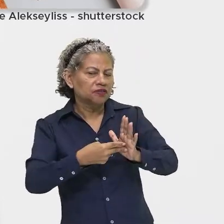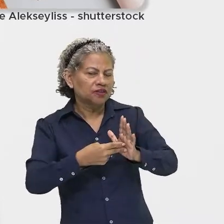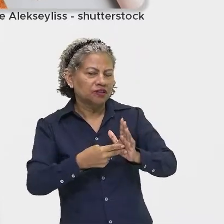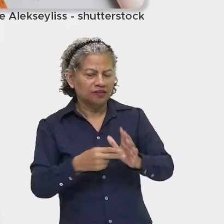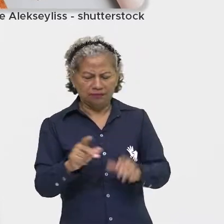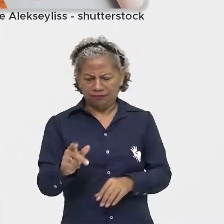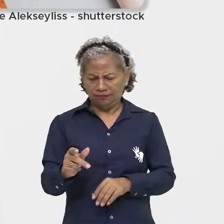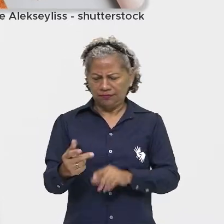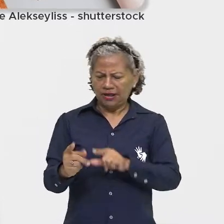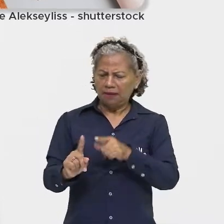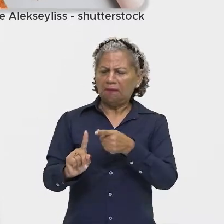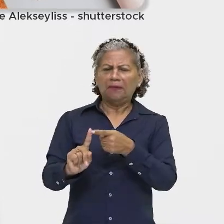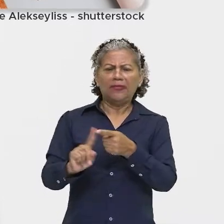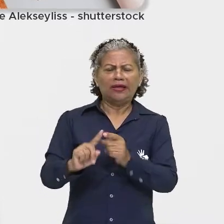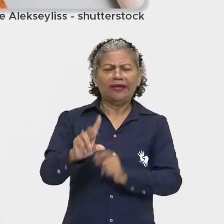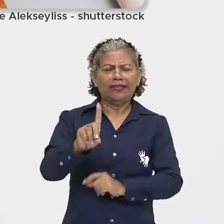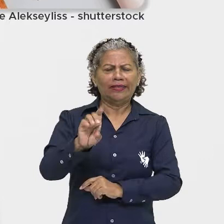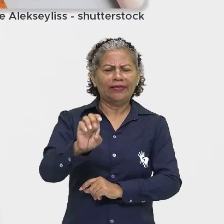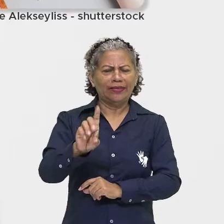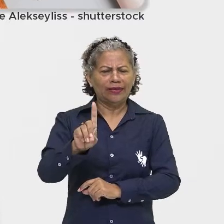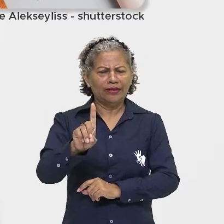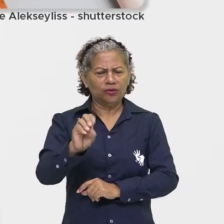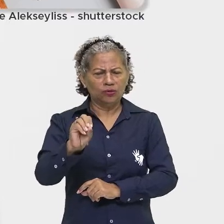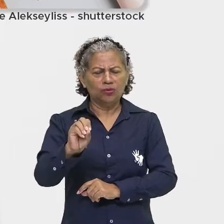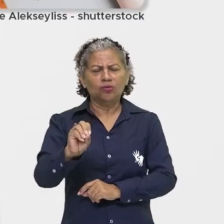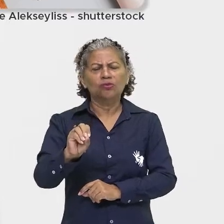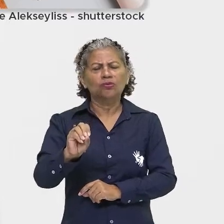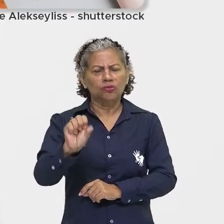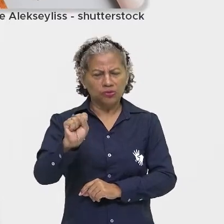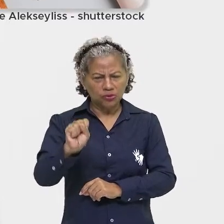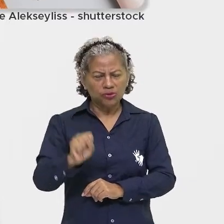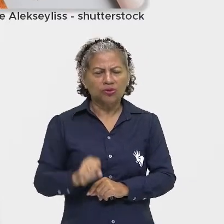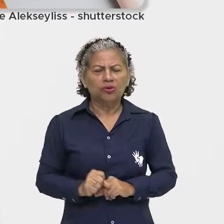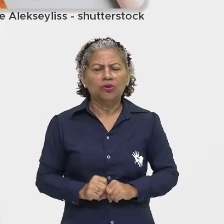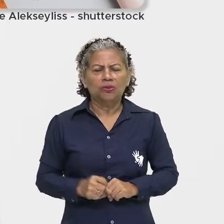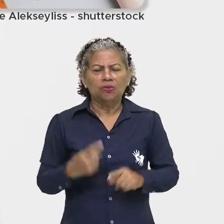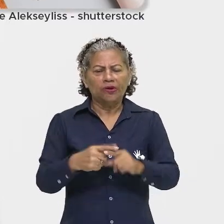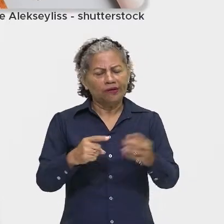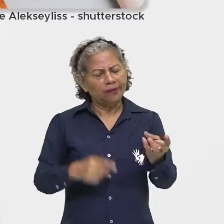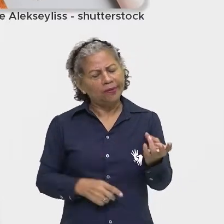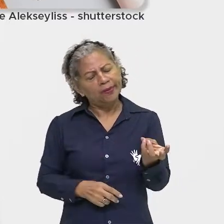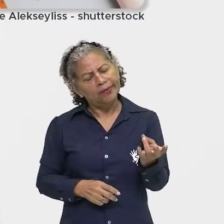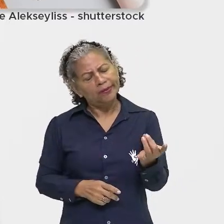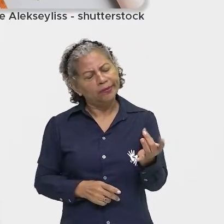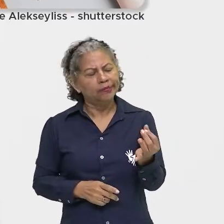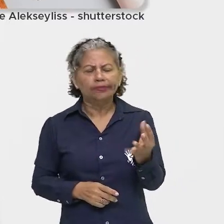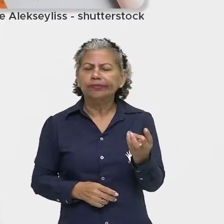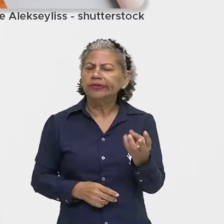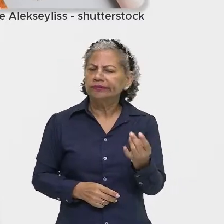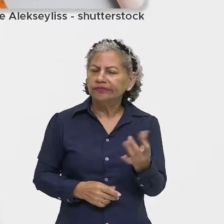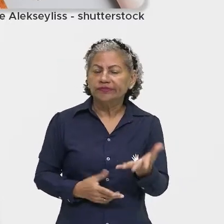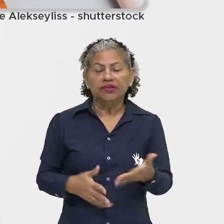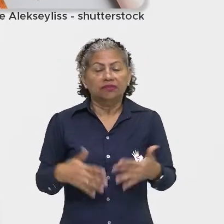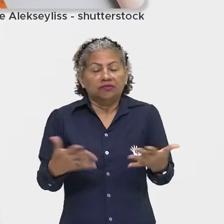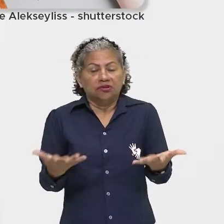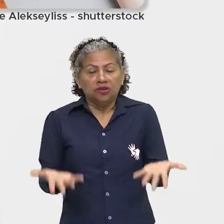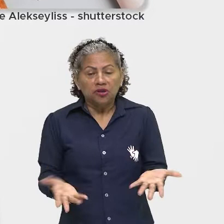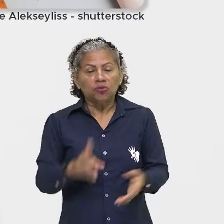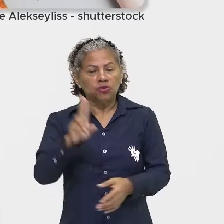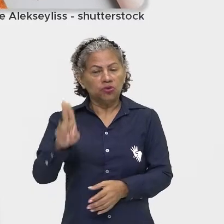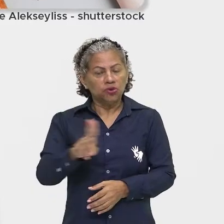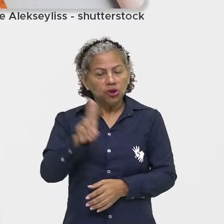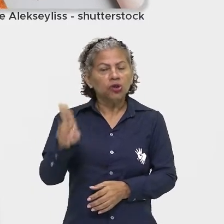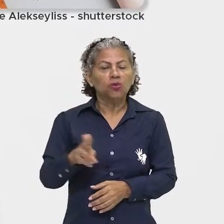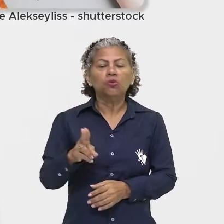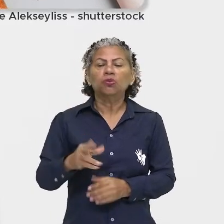pois naquela época também eram usados os dedos para fazer contagem das coisas. Contudo, seu uso se tornou